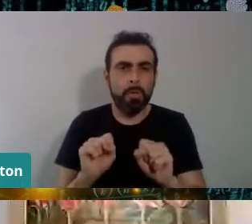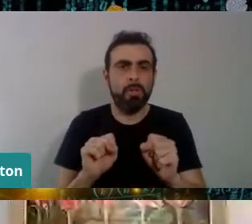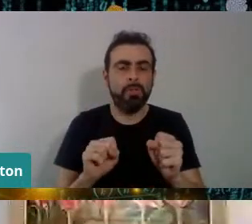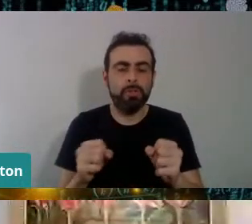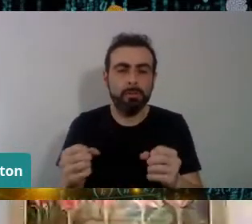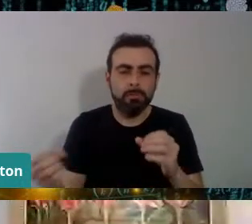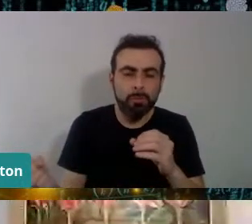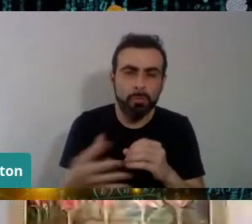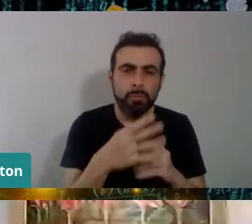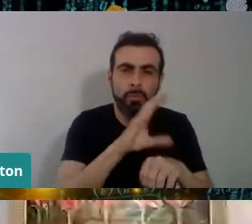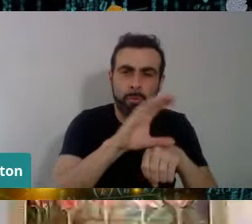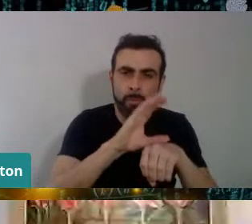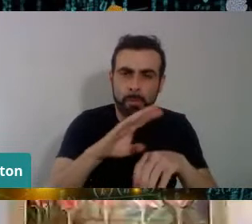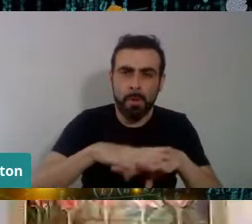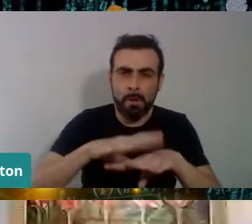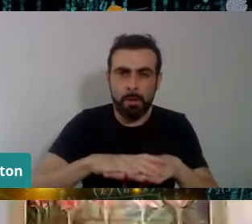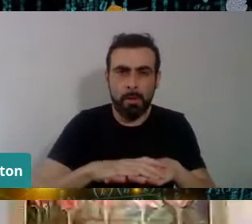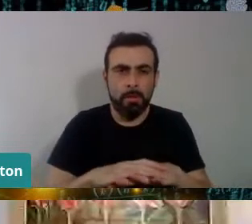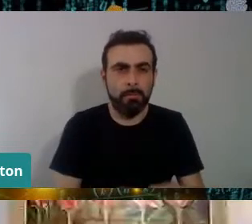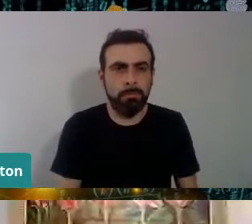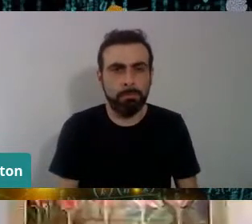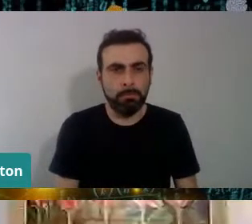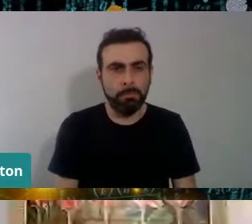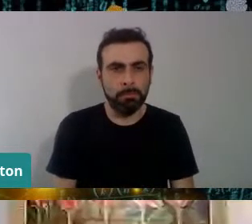de matemática, né? Esse ano